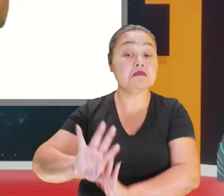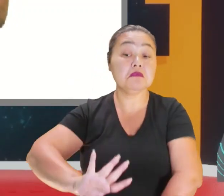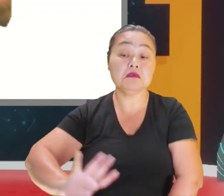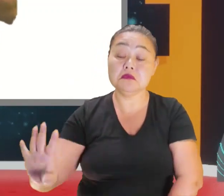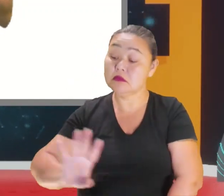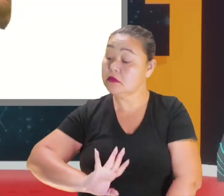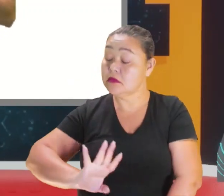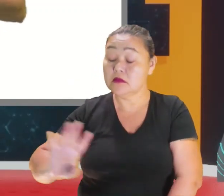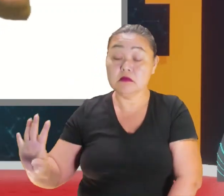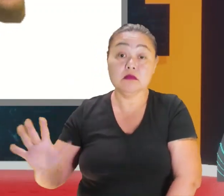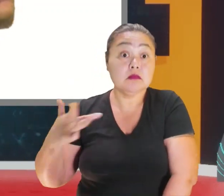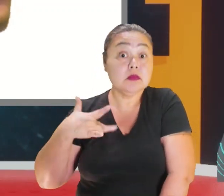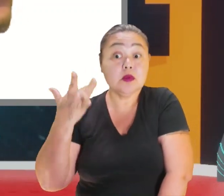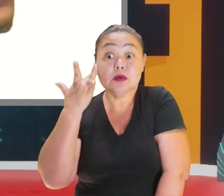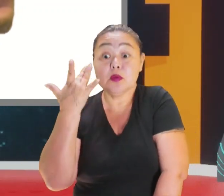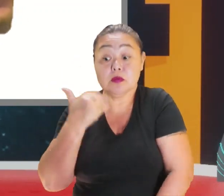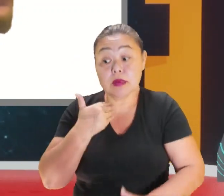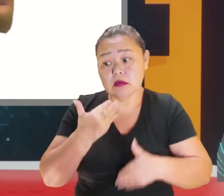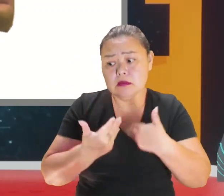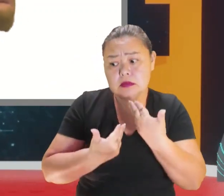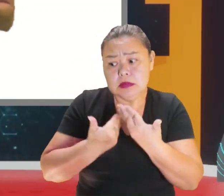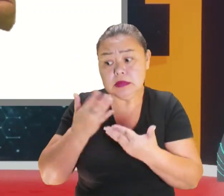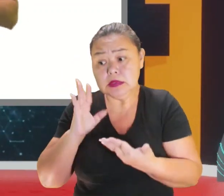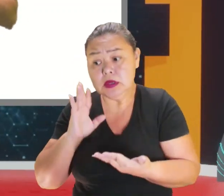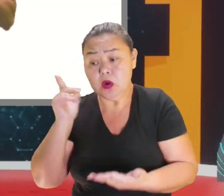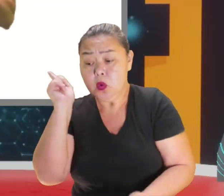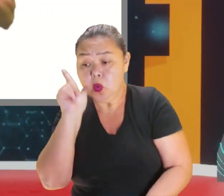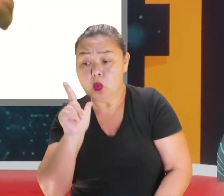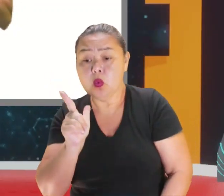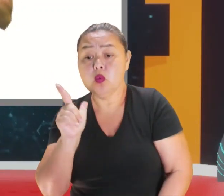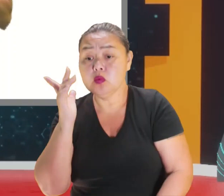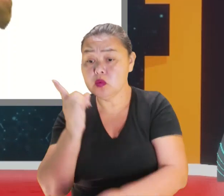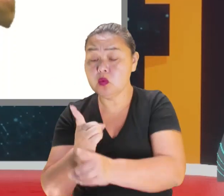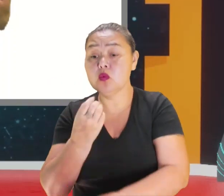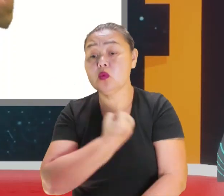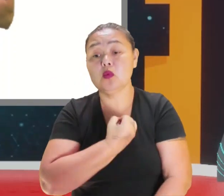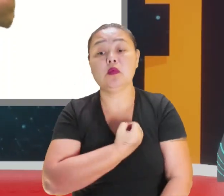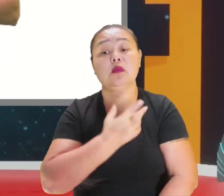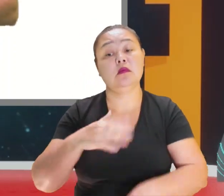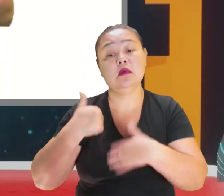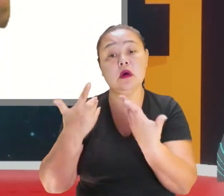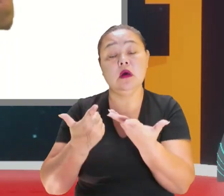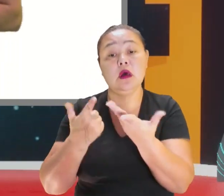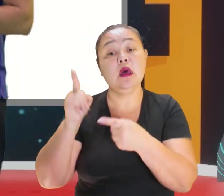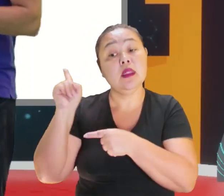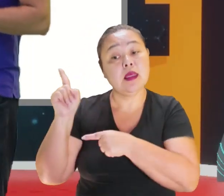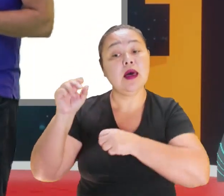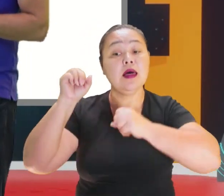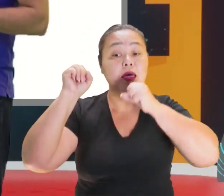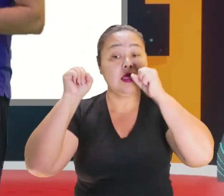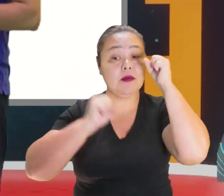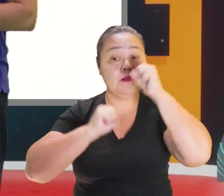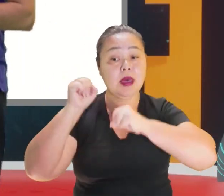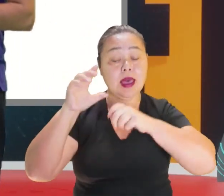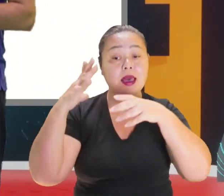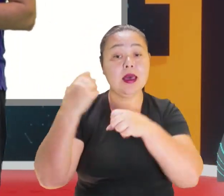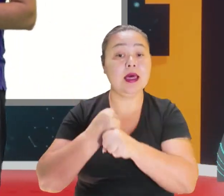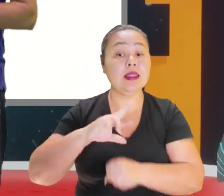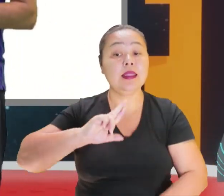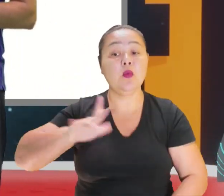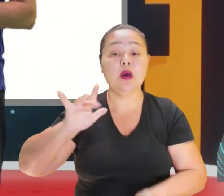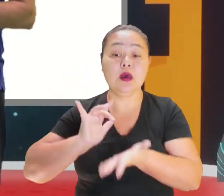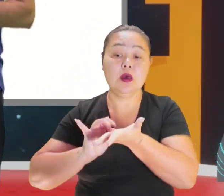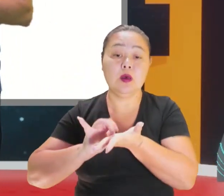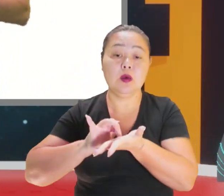deu aquele número, só tu não sabe como chegou naquele número. Então, por enquanto, essa máquina de calcular não é a